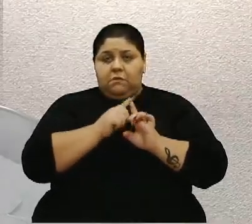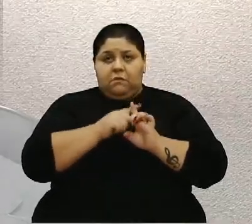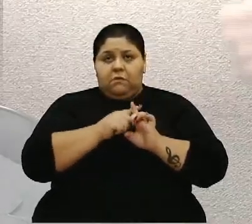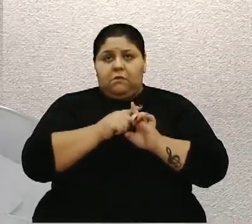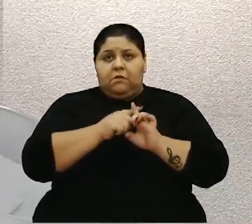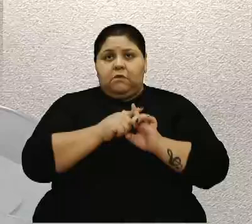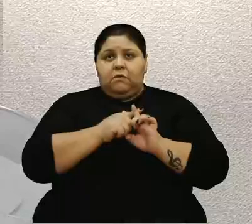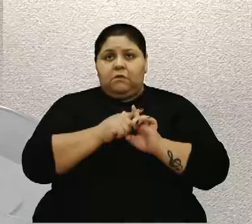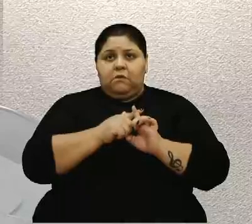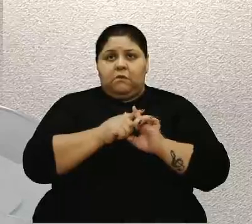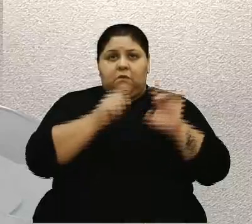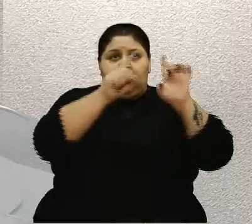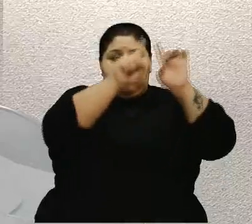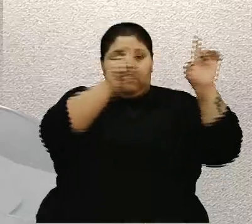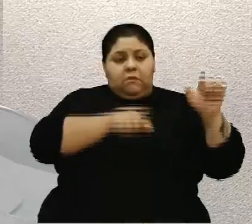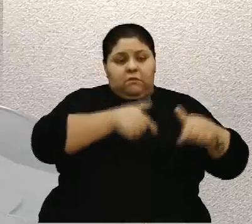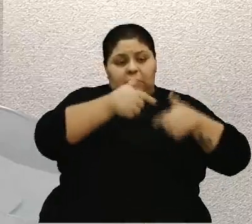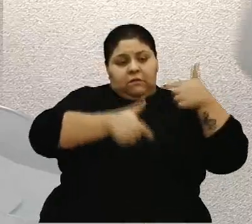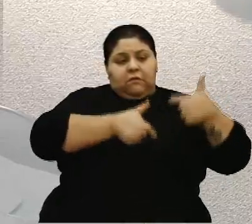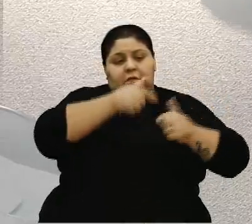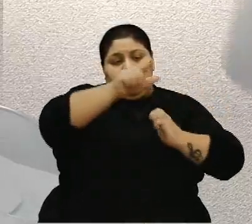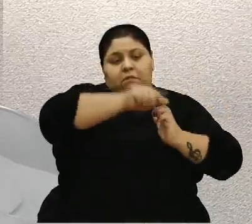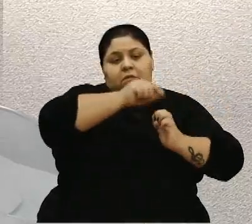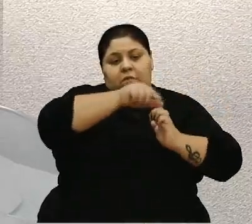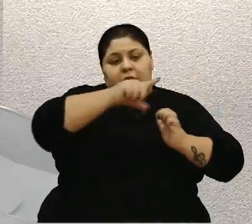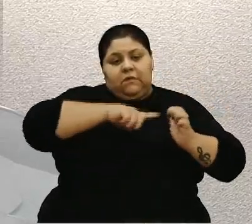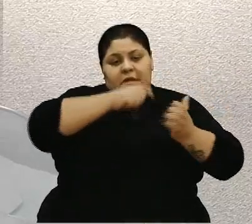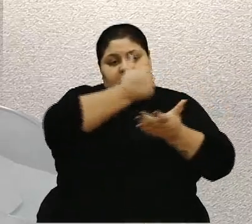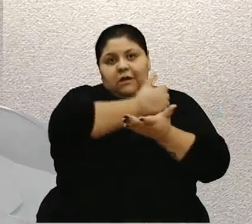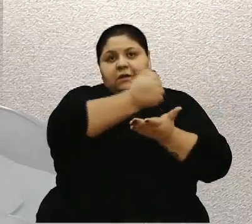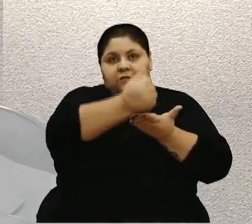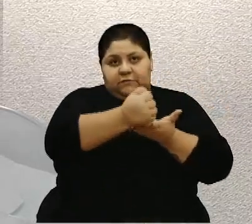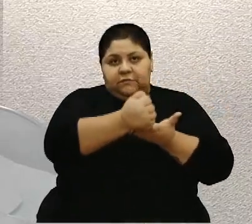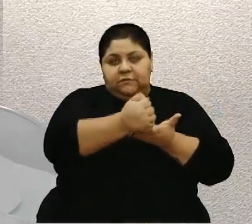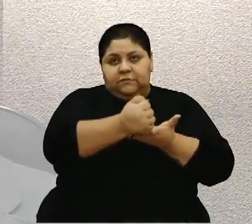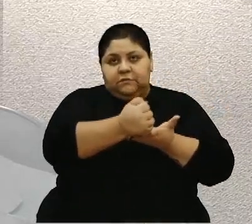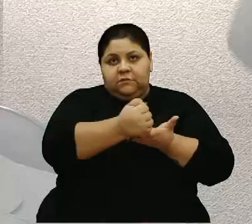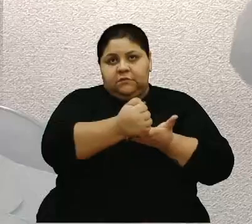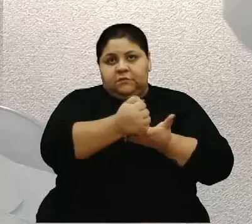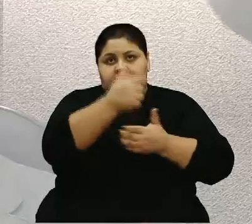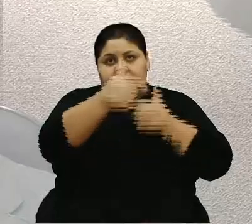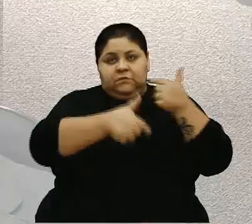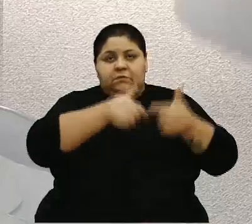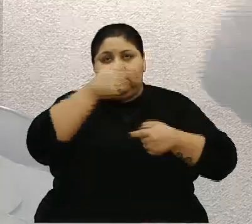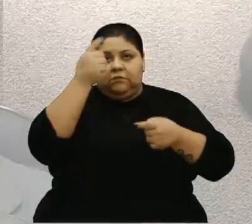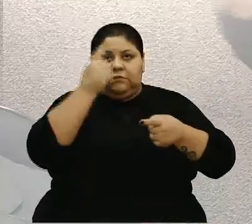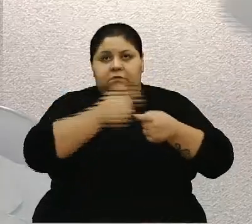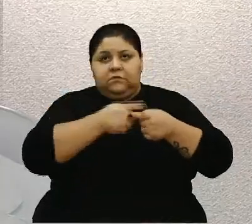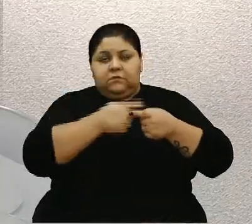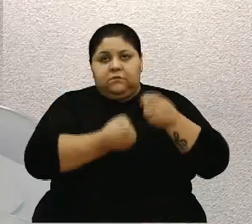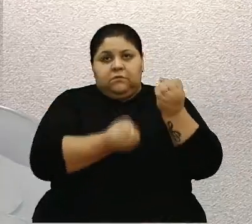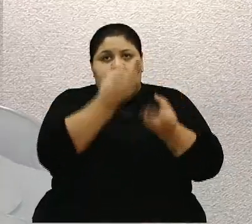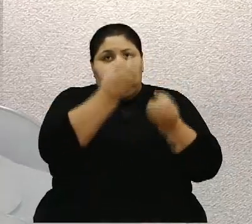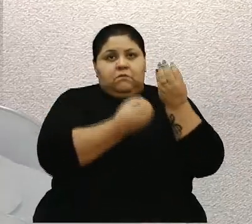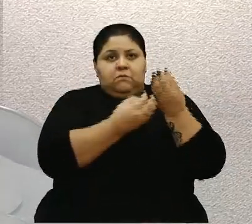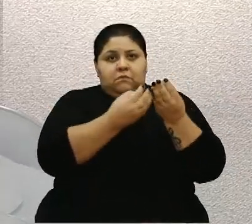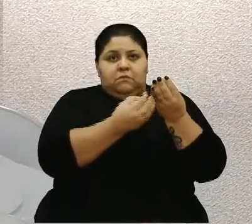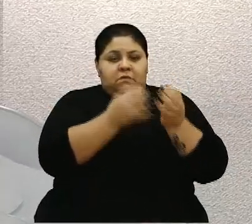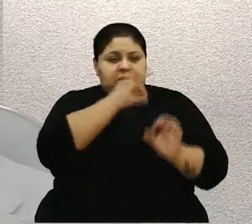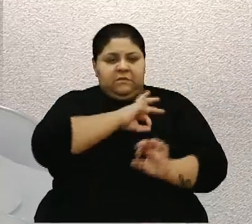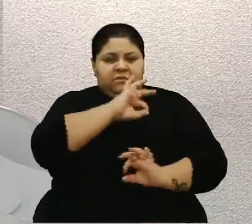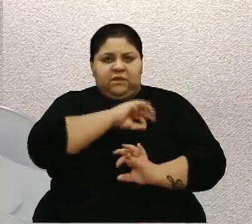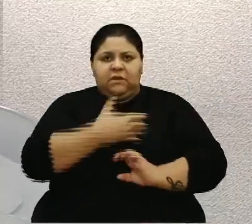Pô, o funcionário que trabalha numa empresa tem a carteira assinada. Se ele não foi trabalhar porque a empresa pegou fogo, ele não vai receber o salário.